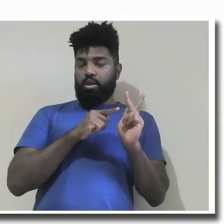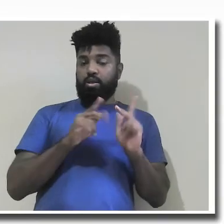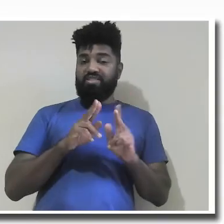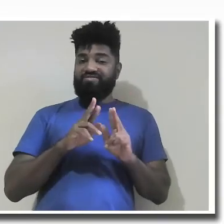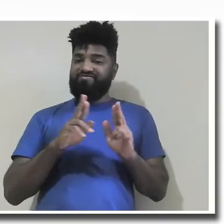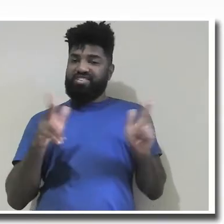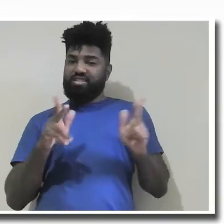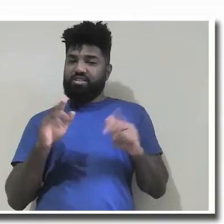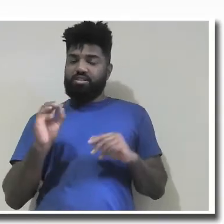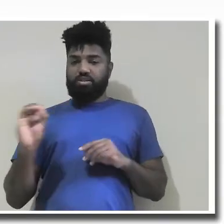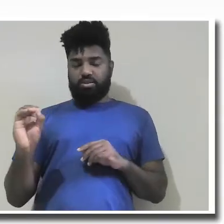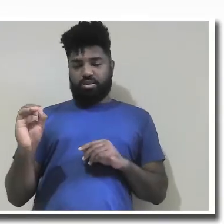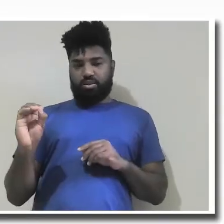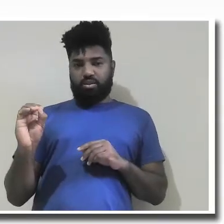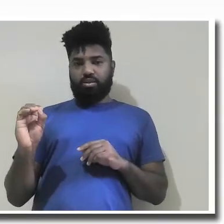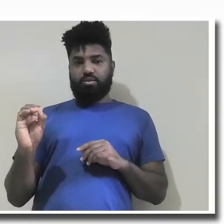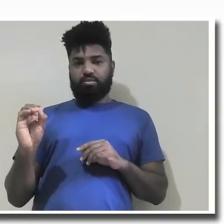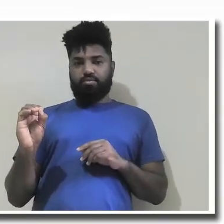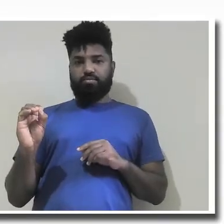diferente de 0.